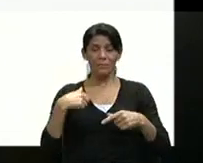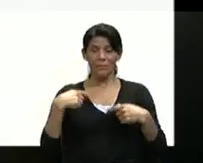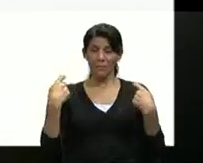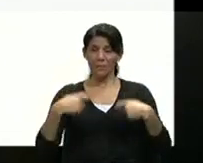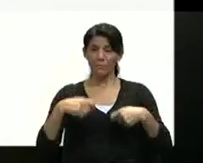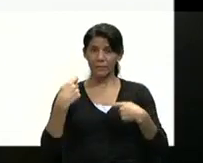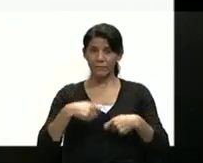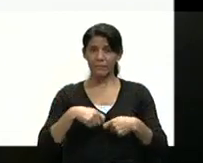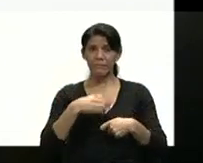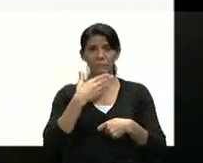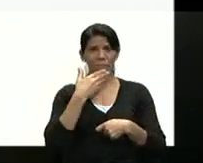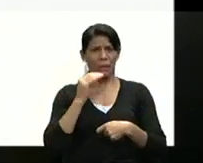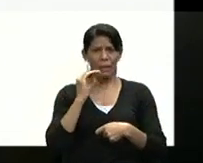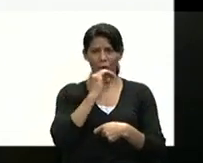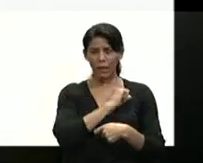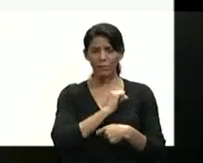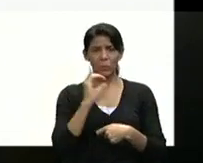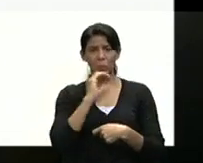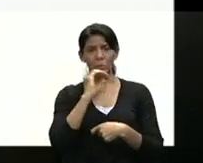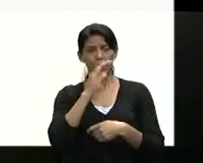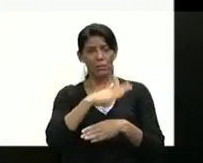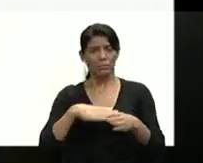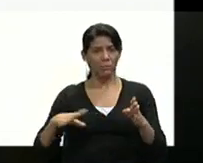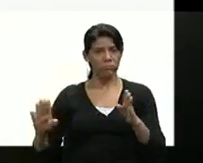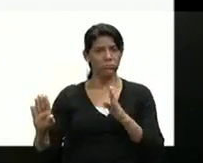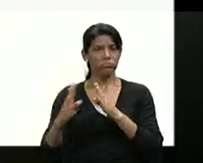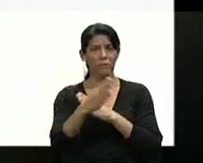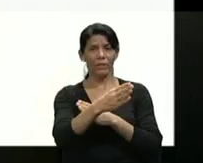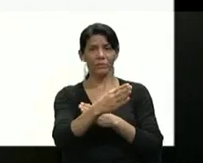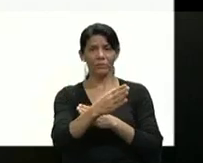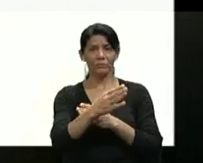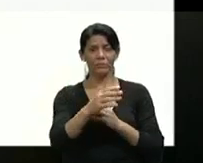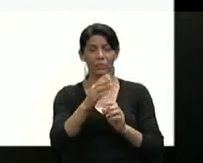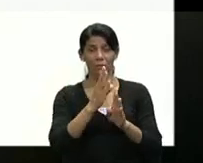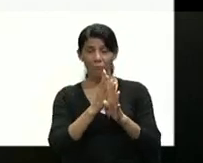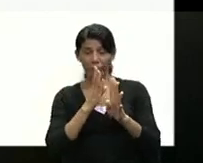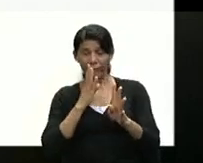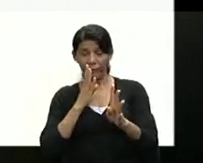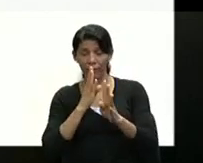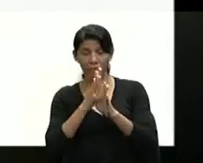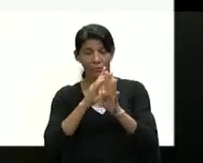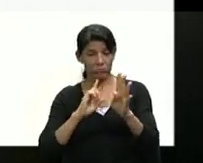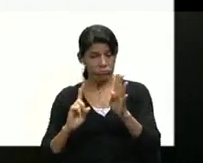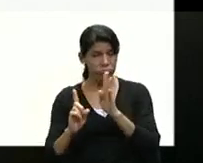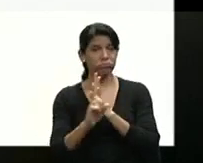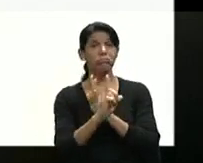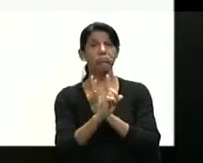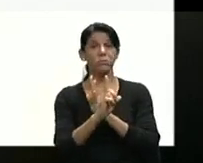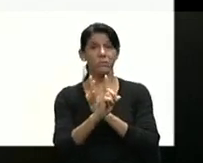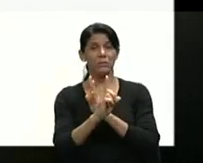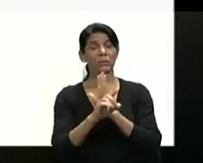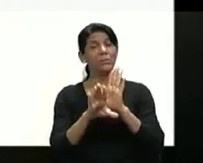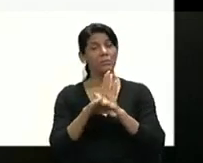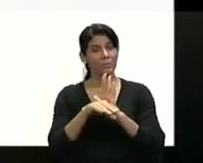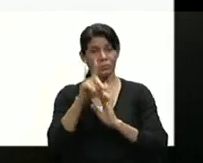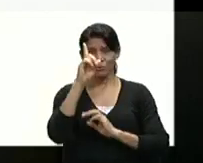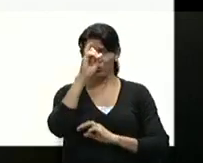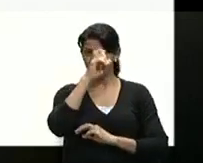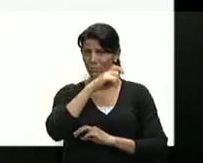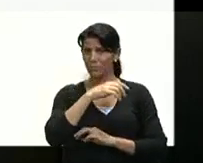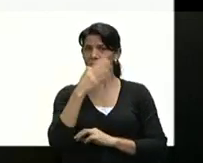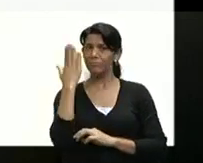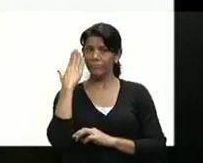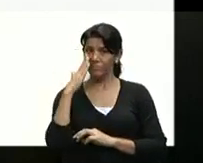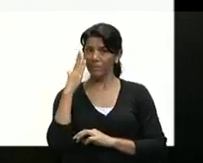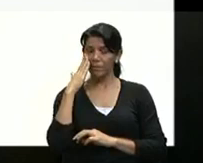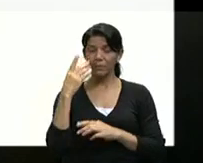precisam mais vão ter preferência. É um conceito difícil de se